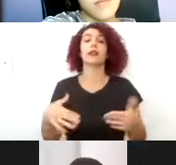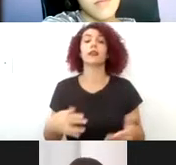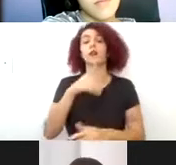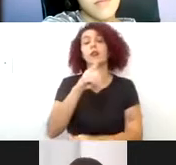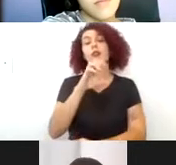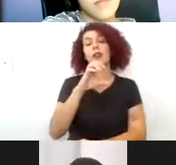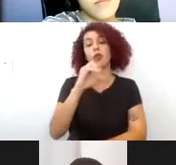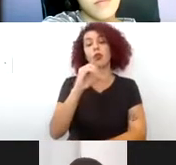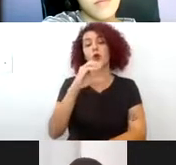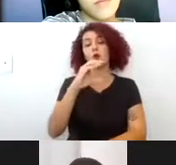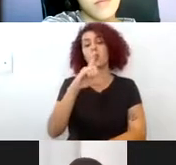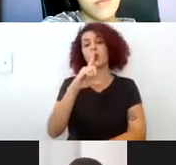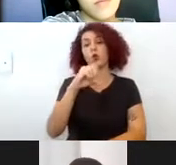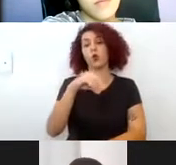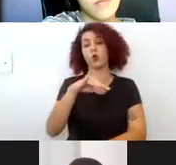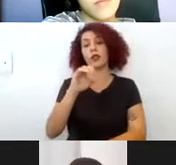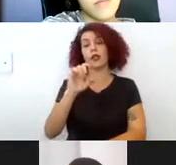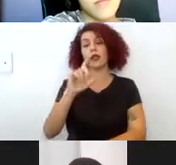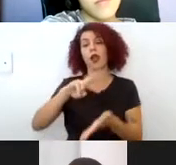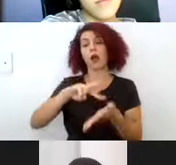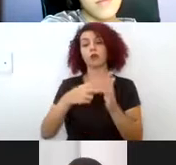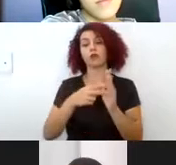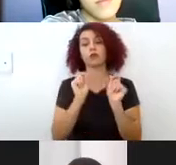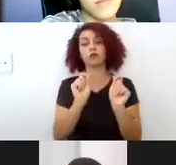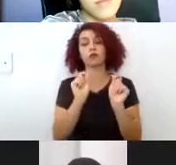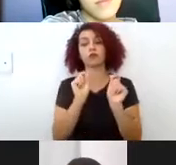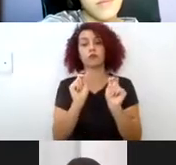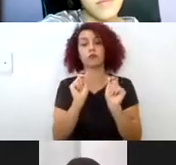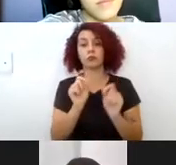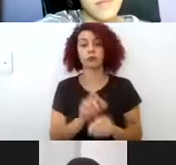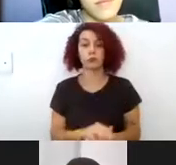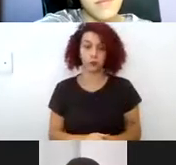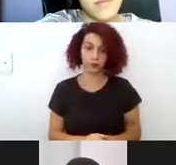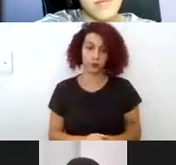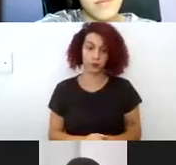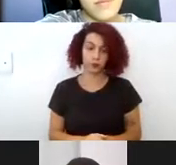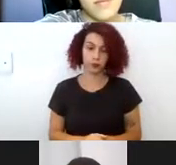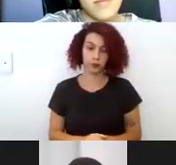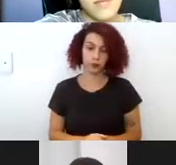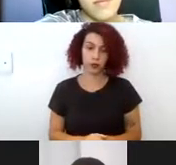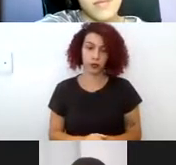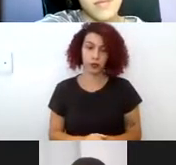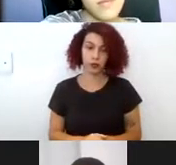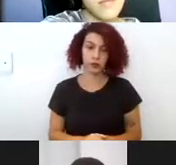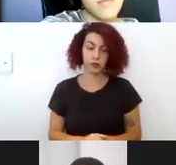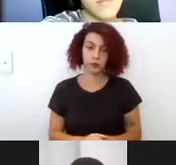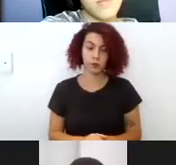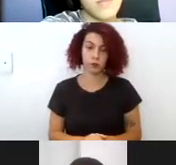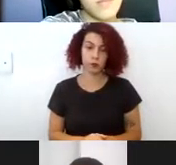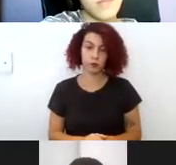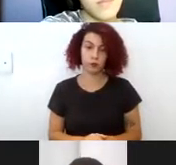Colonial Odé E aí eu vou colocar aqui esse lado depois eu volto outro